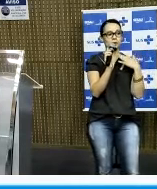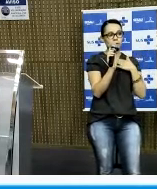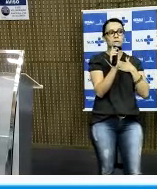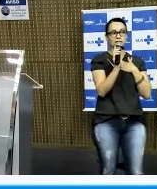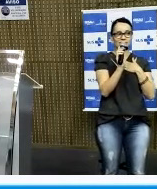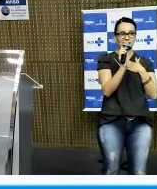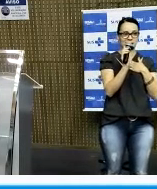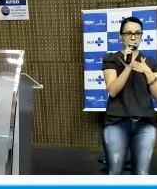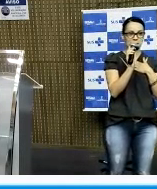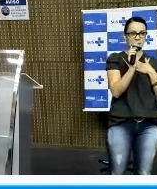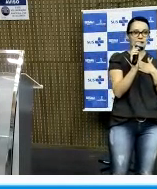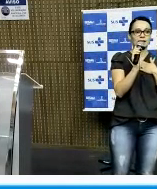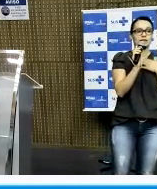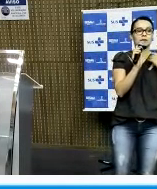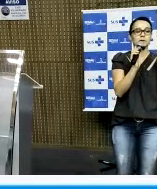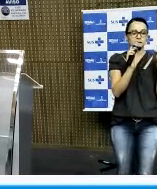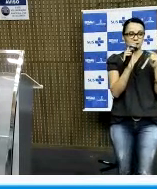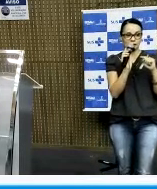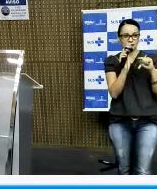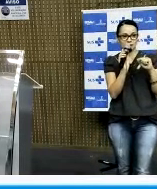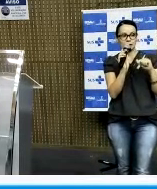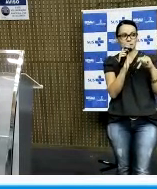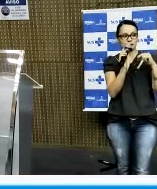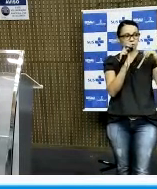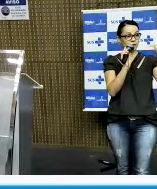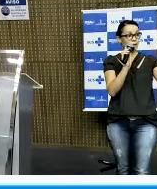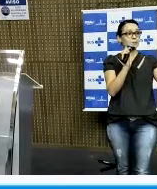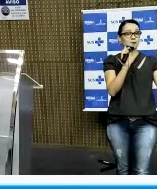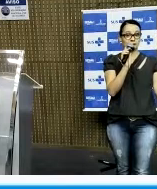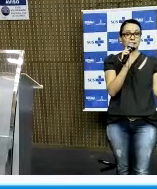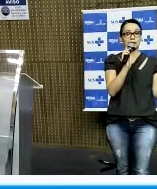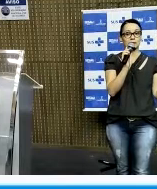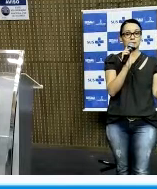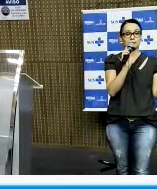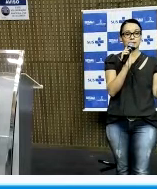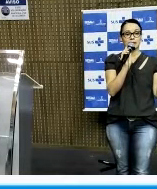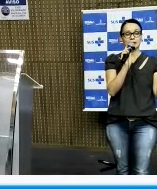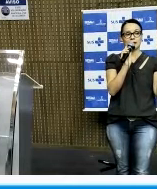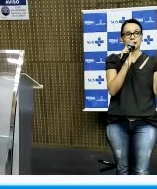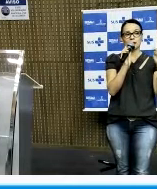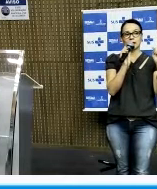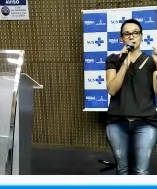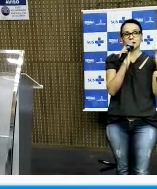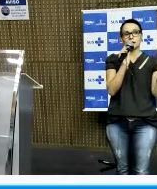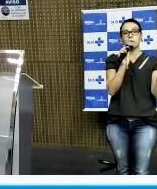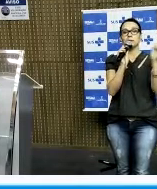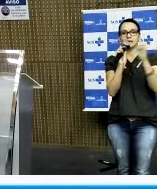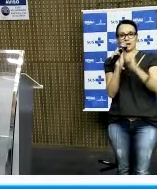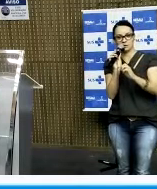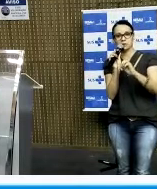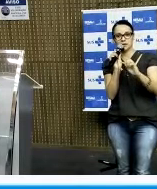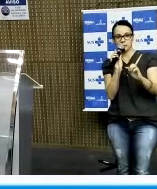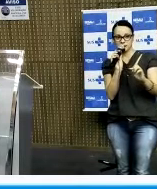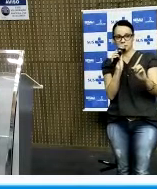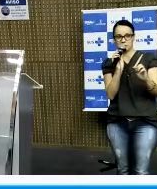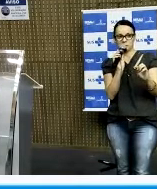dos nossos pacientes. Dos pacientes do sistema penitenciário, eles